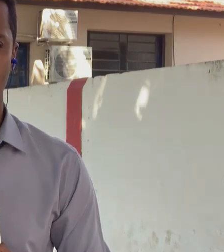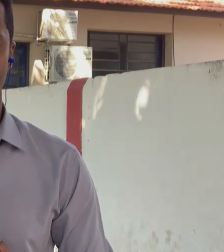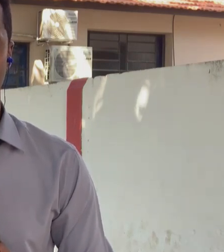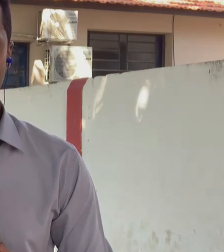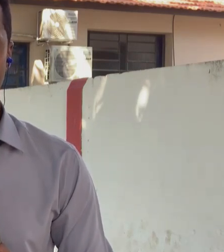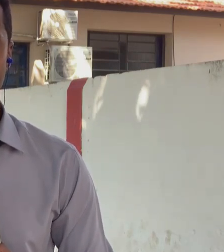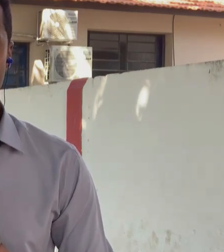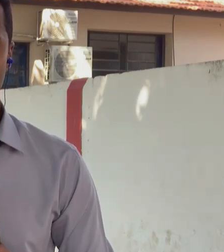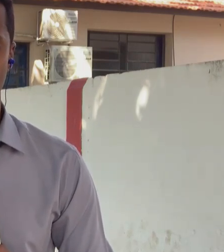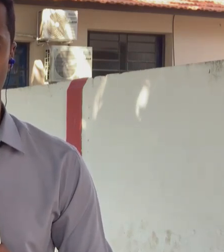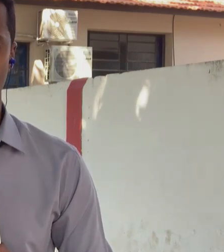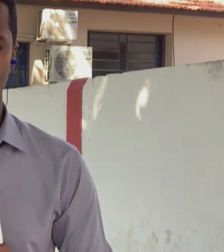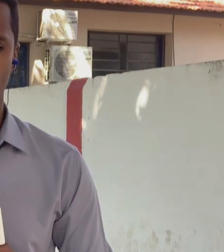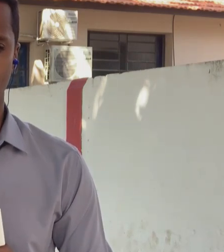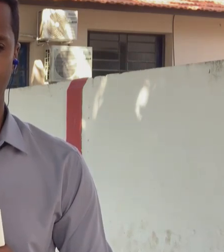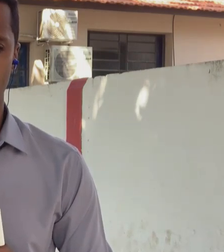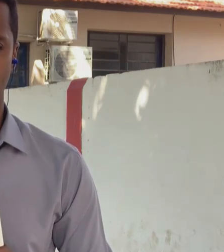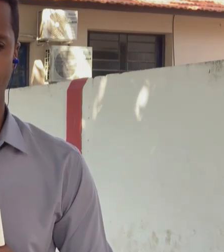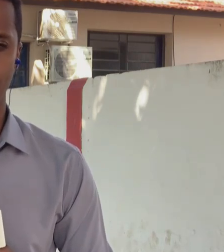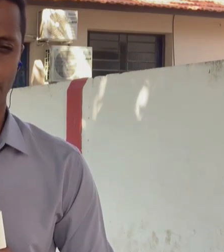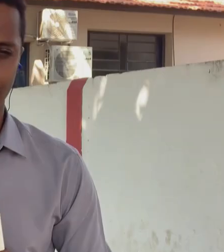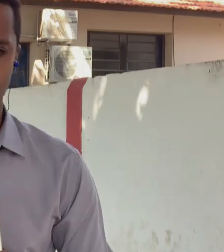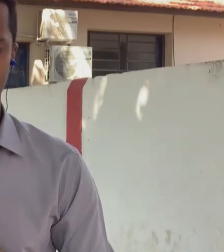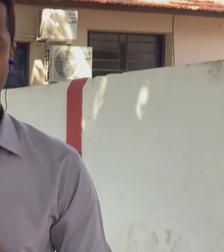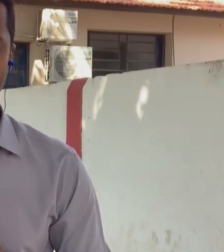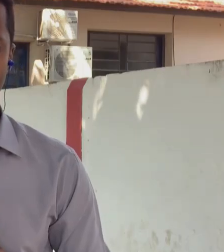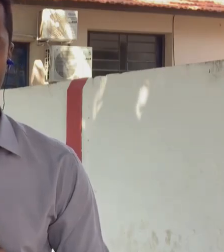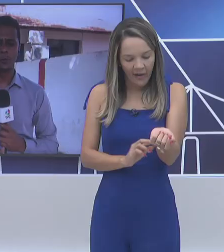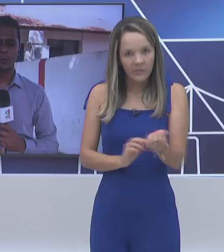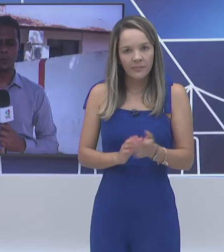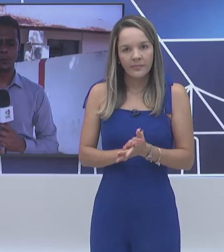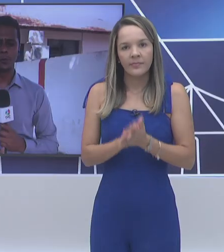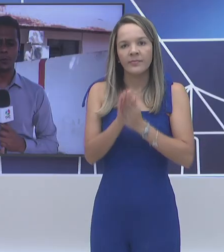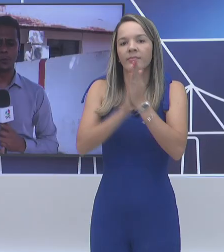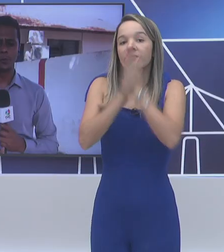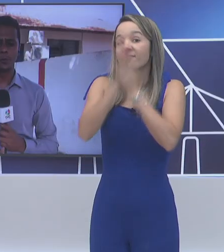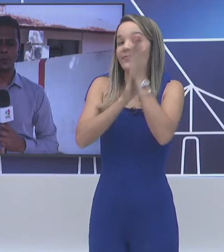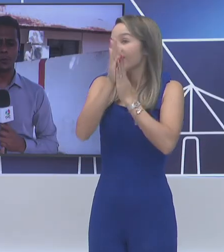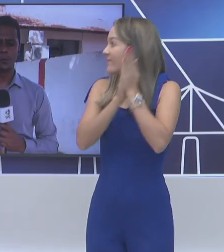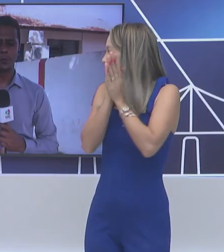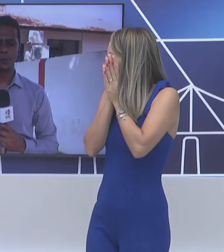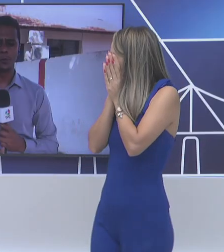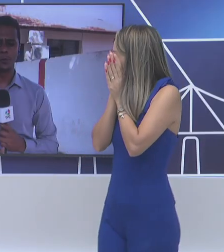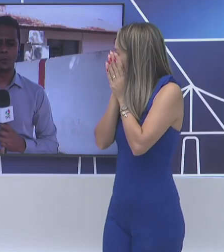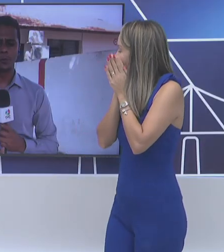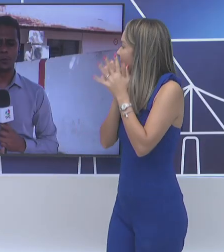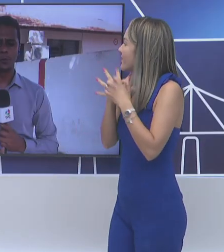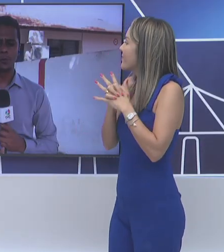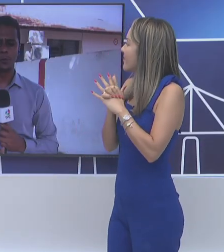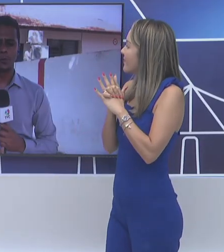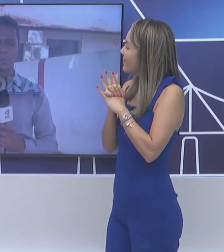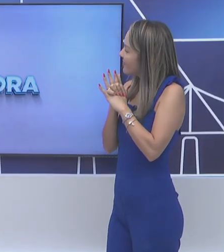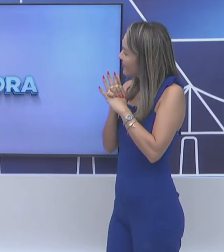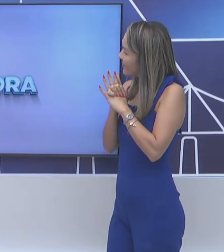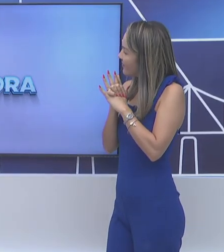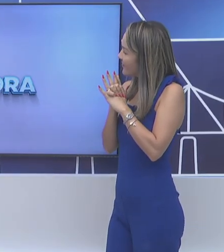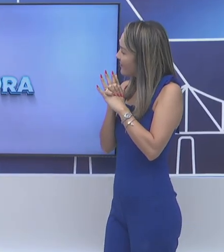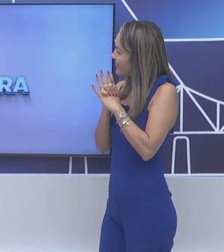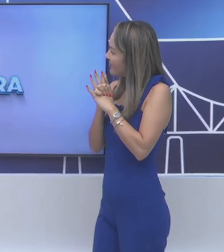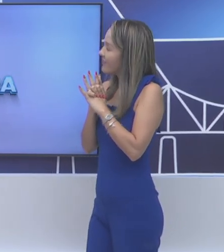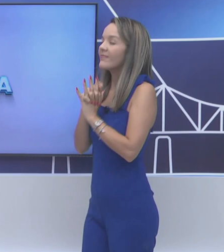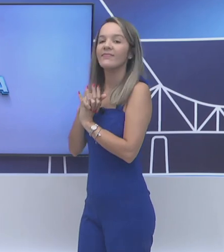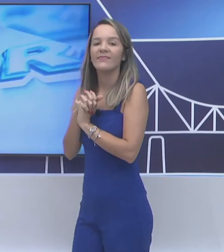estados da região Sul, Sudeste e também Nordeste, Israel. Tá certo, Alfredo. Muito obrigado aí pela informação do